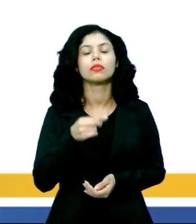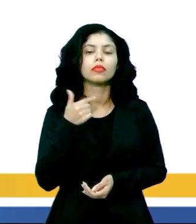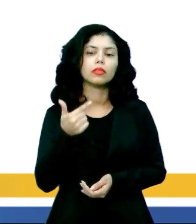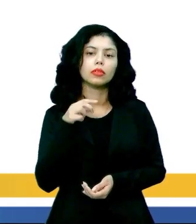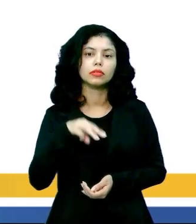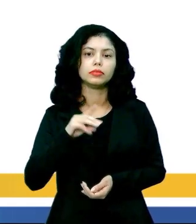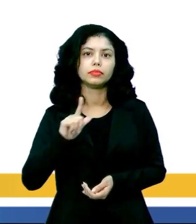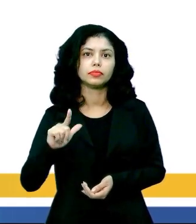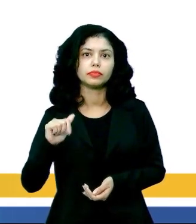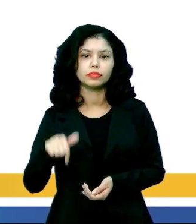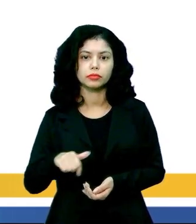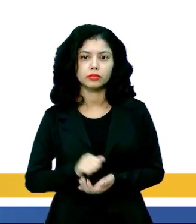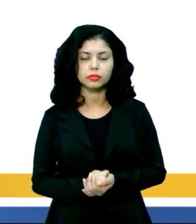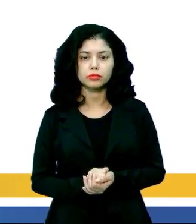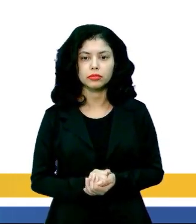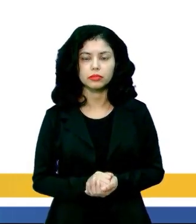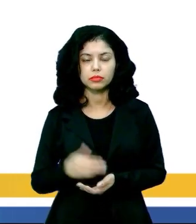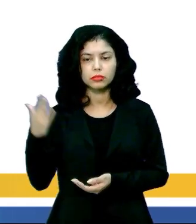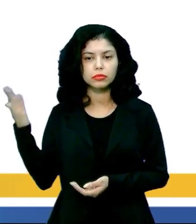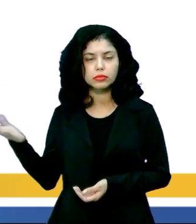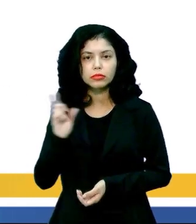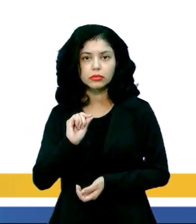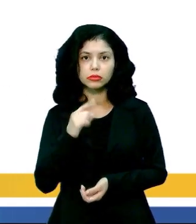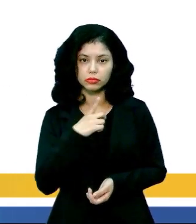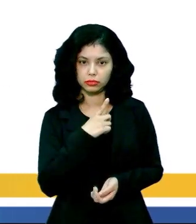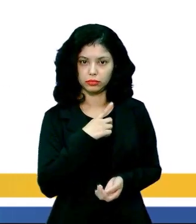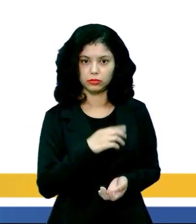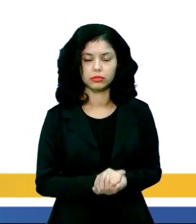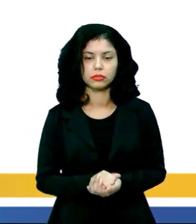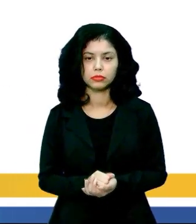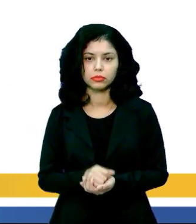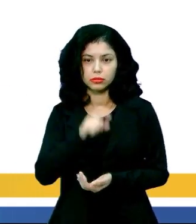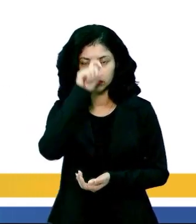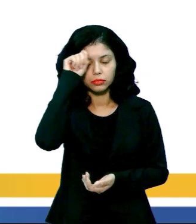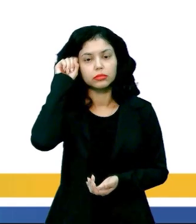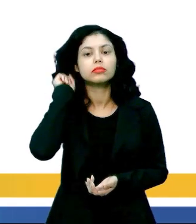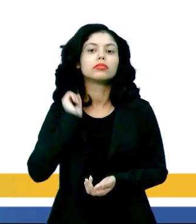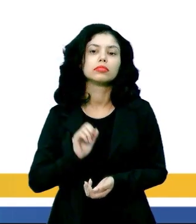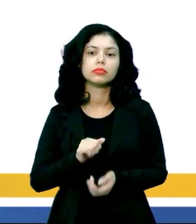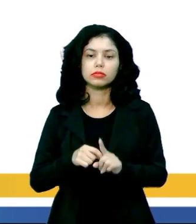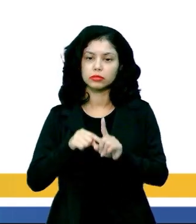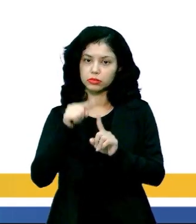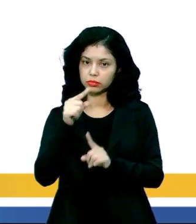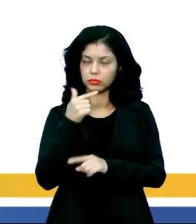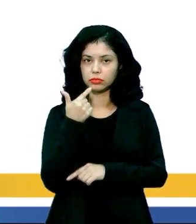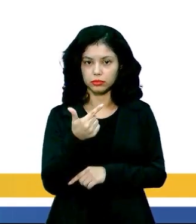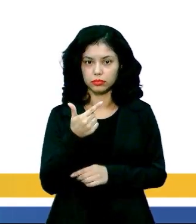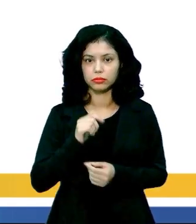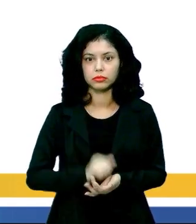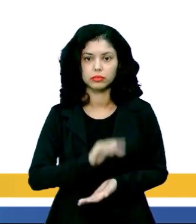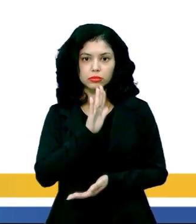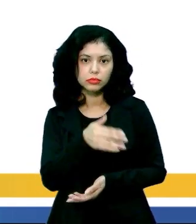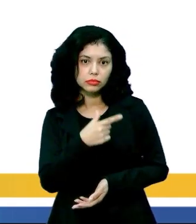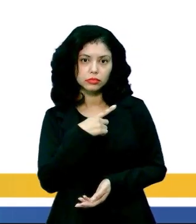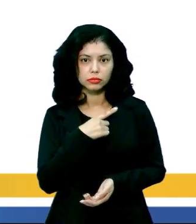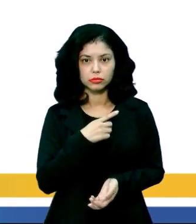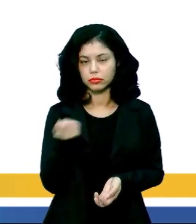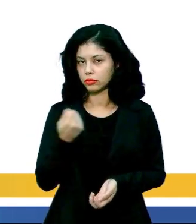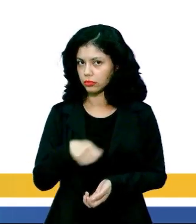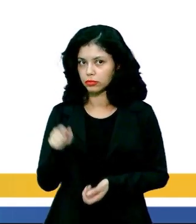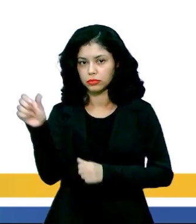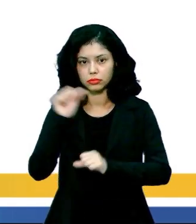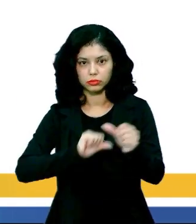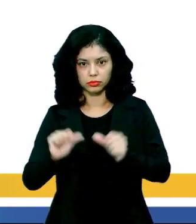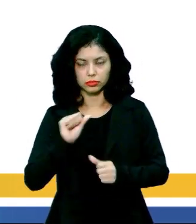é de 0,2 mols por litro. Então o que é que nós temos? Nós temos o volume, que é 2 litros, já está em litros, então não